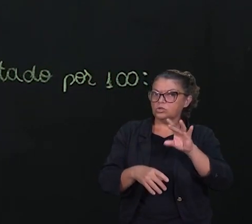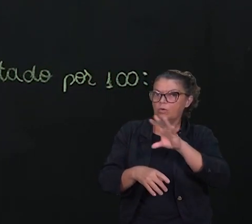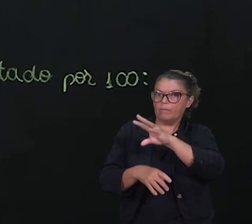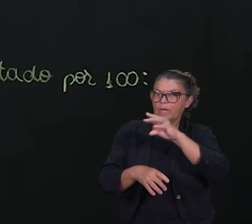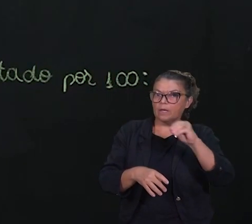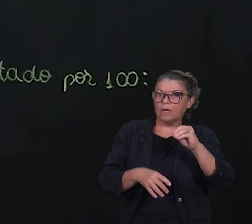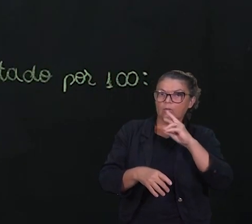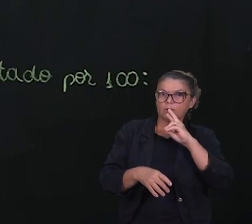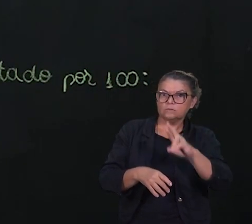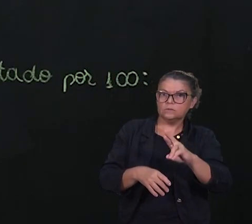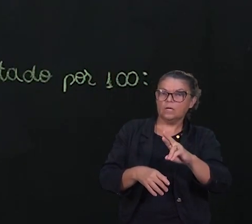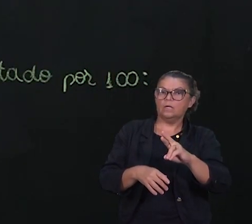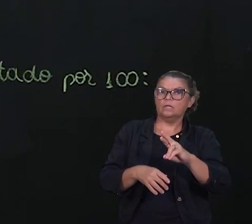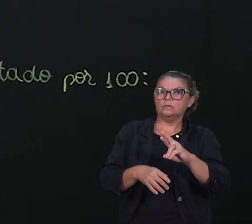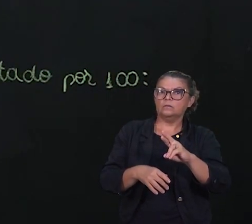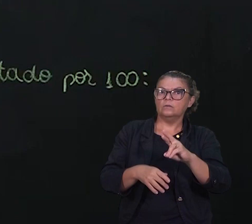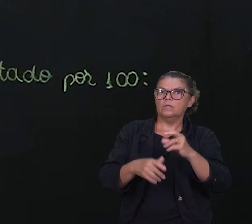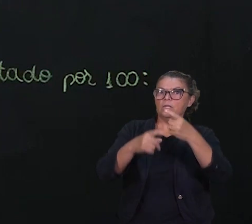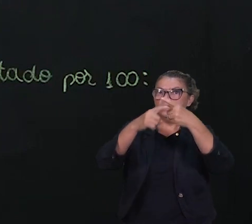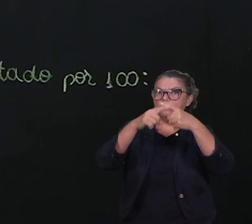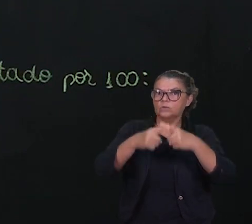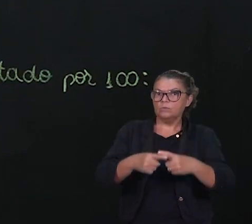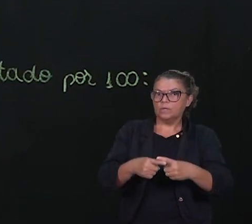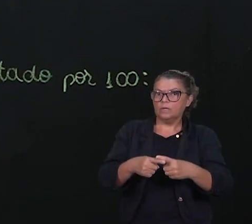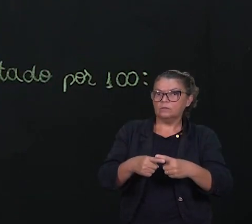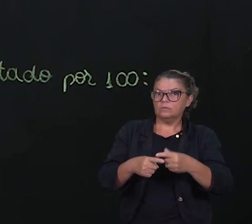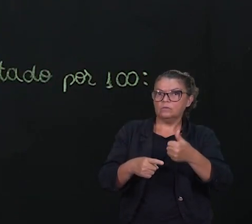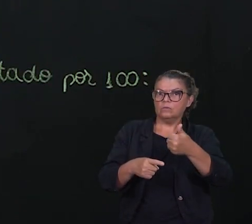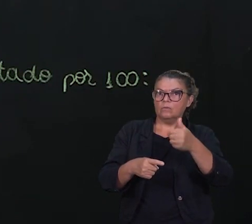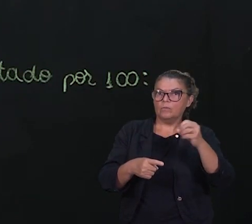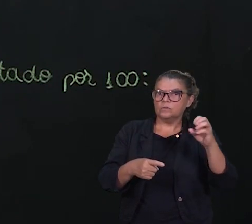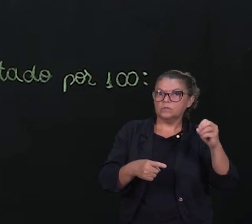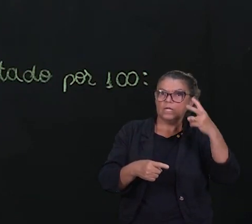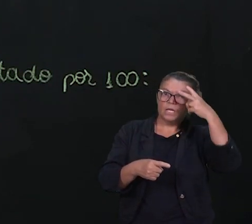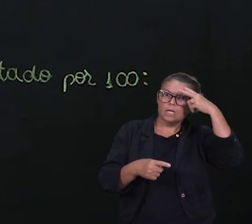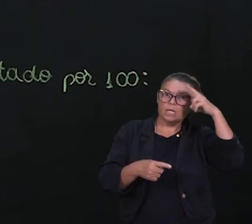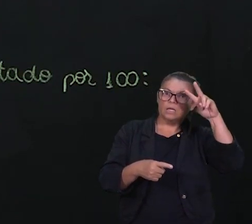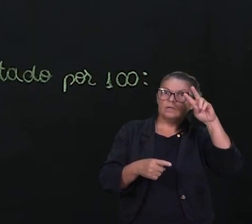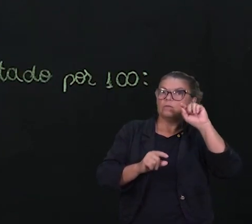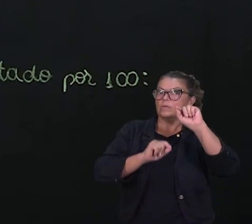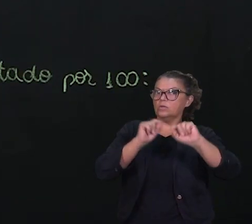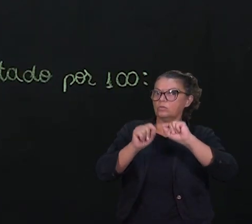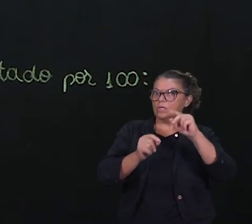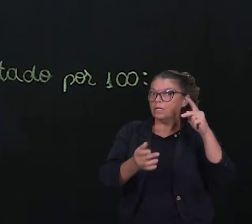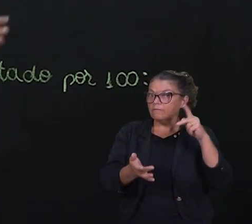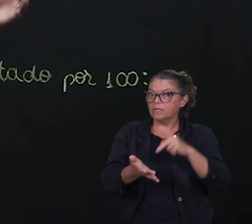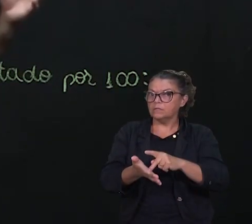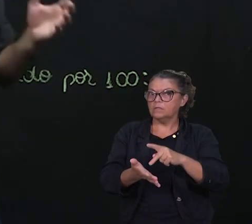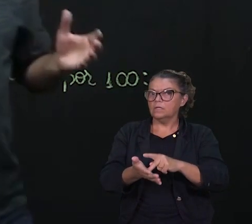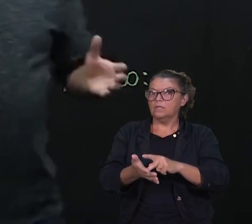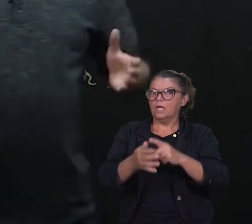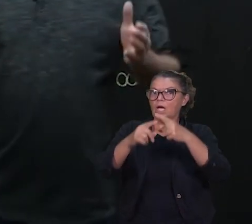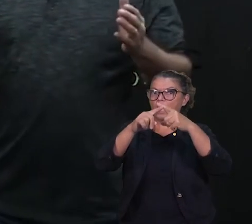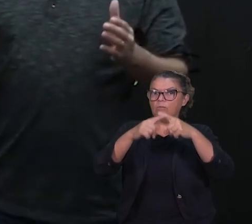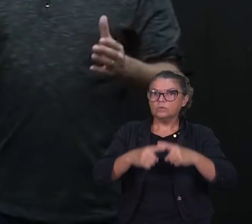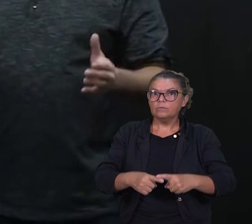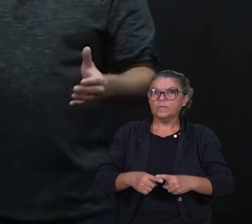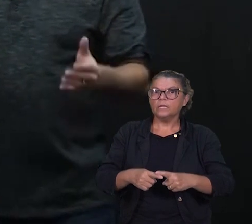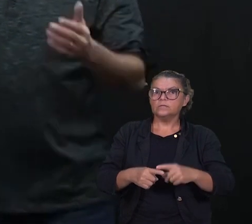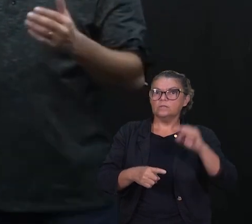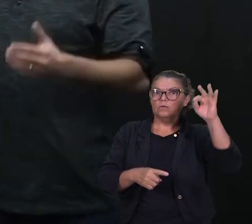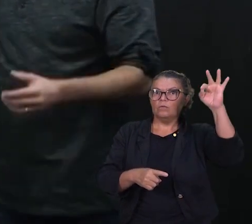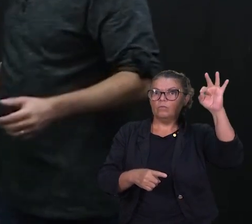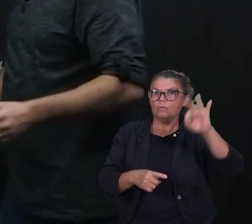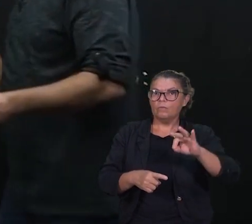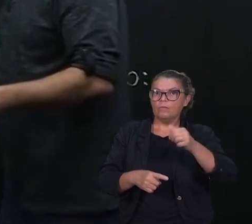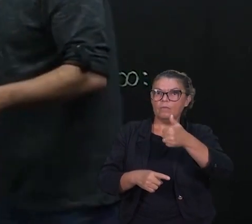esse resultado e deveremos multiplicá-lo por 100. Lembrando que, na verdade, a multiplicação por